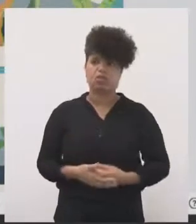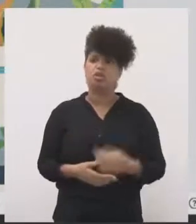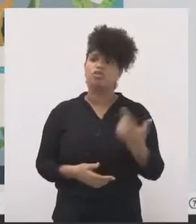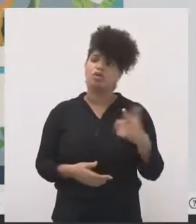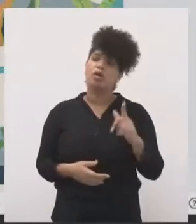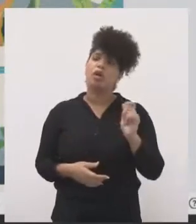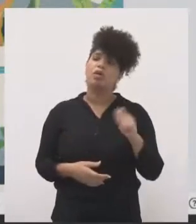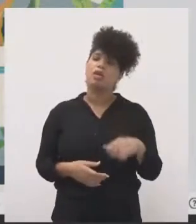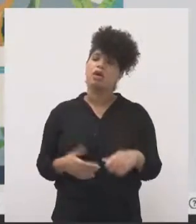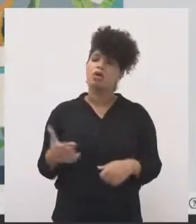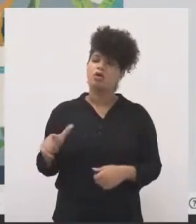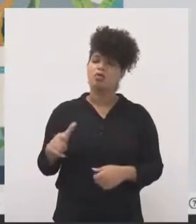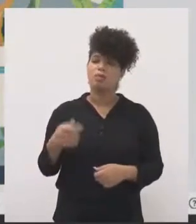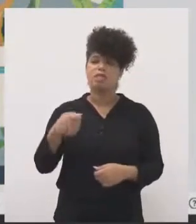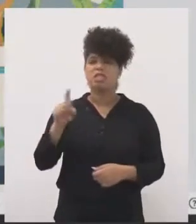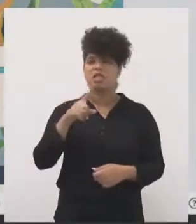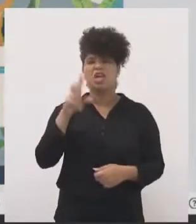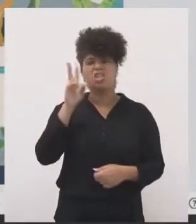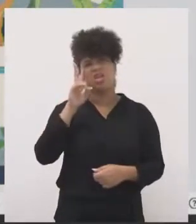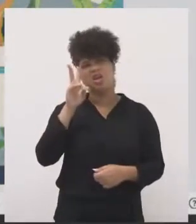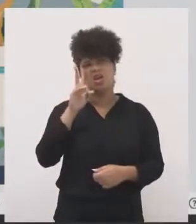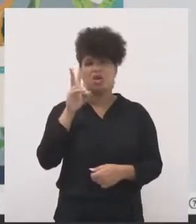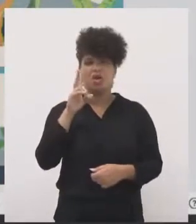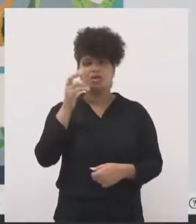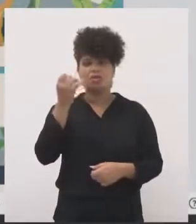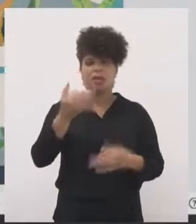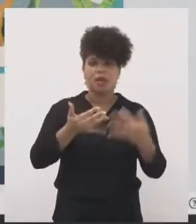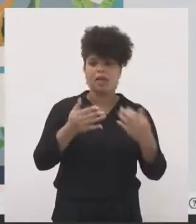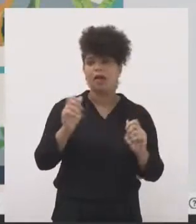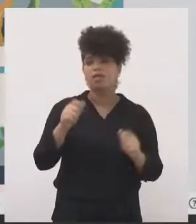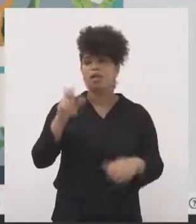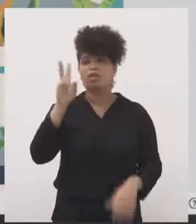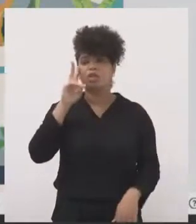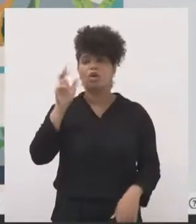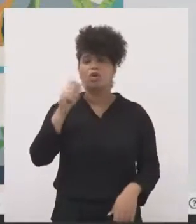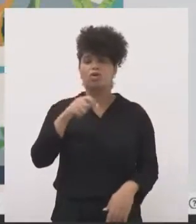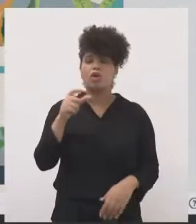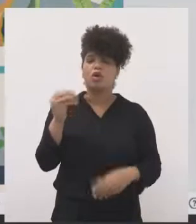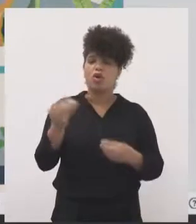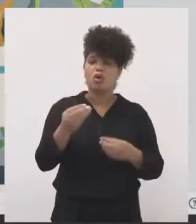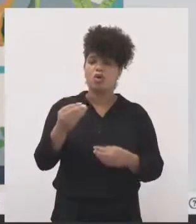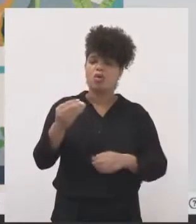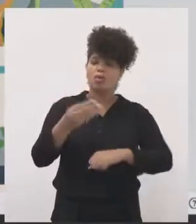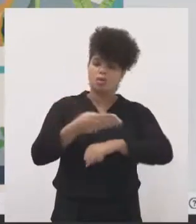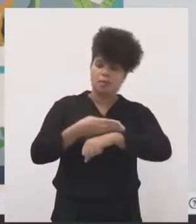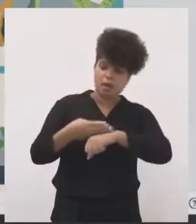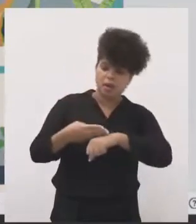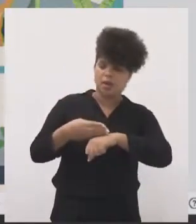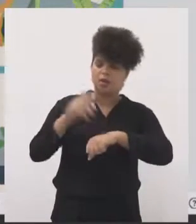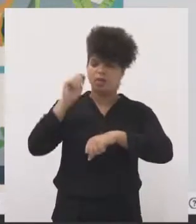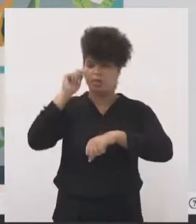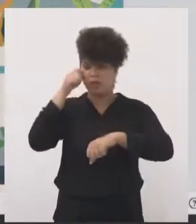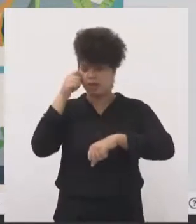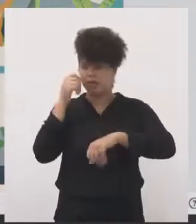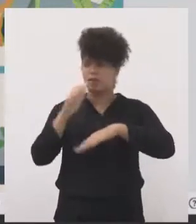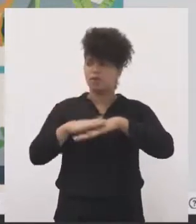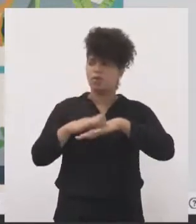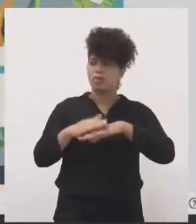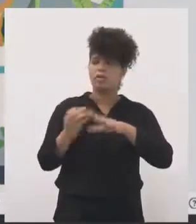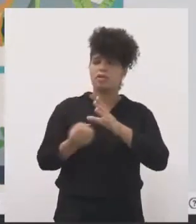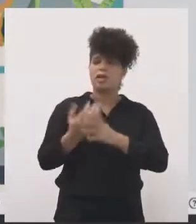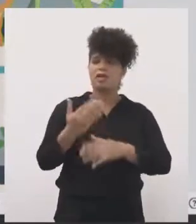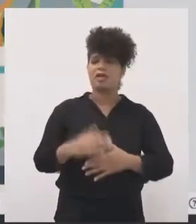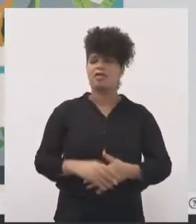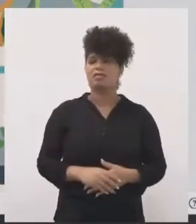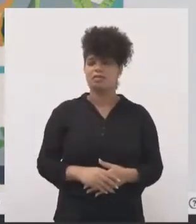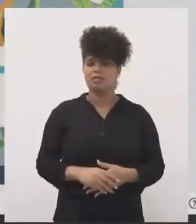ter feito sem a parte narrada, poderia ter feito toda essa historinha em preto e branco ou colorido, impresso e entregue para os meus